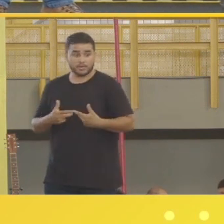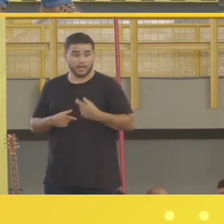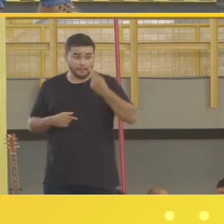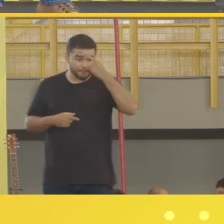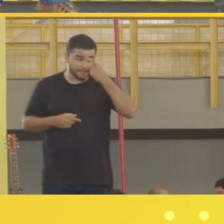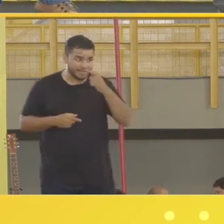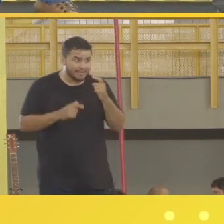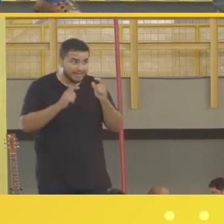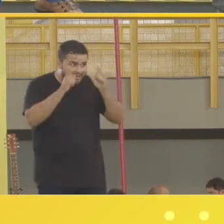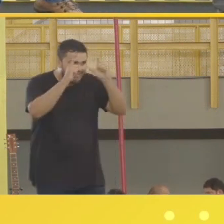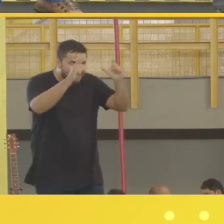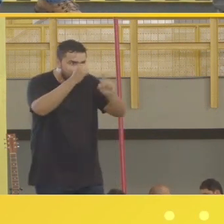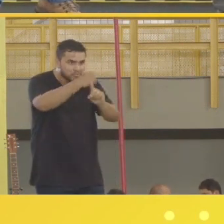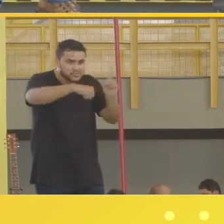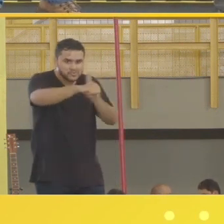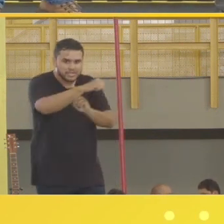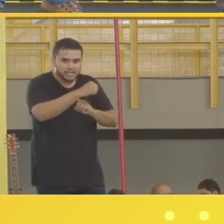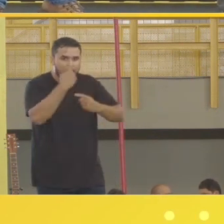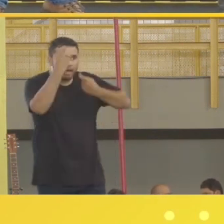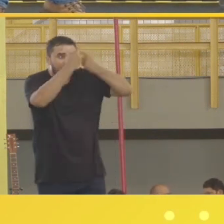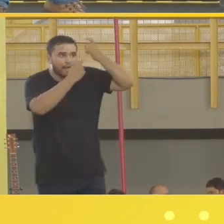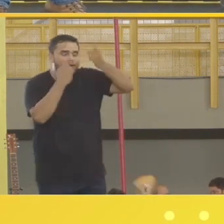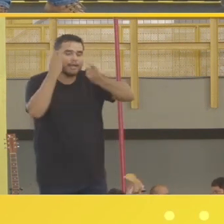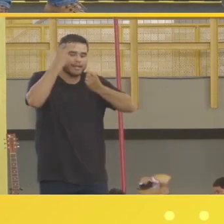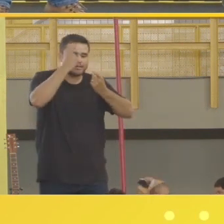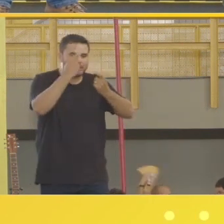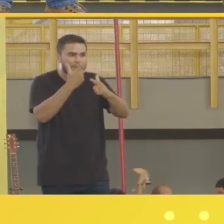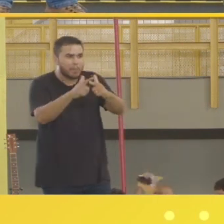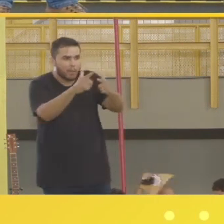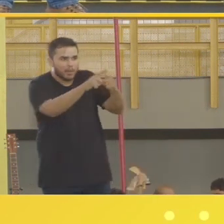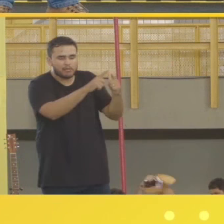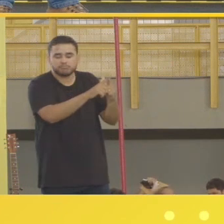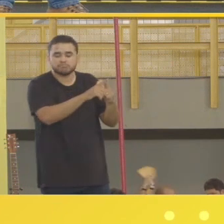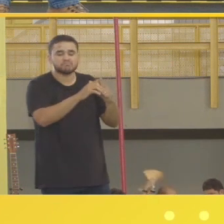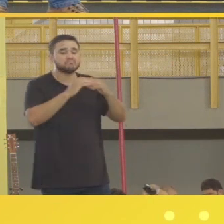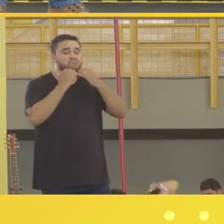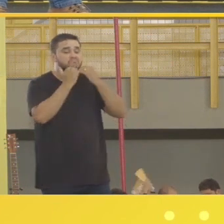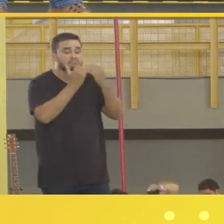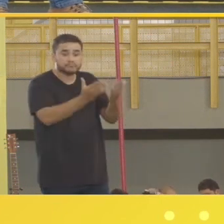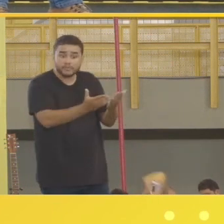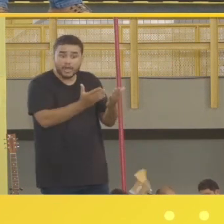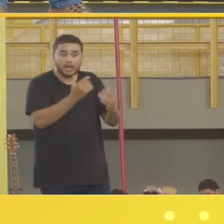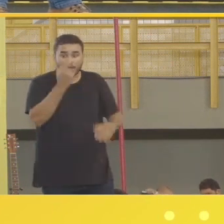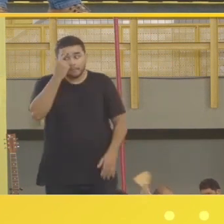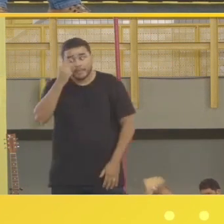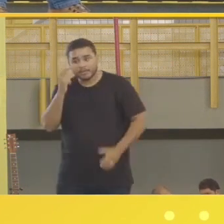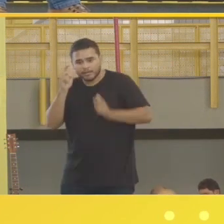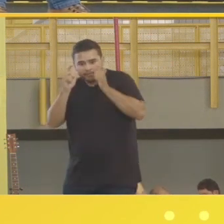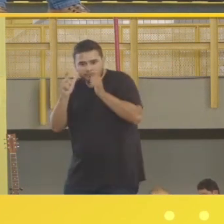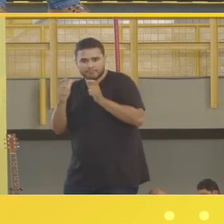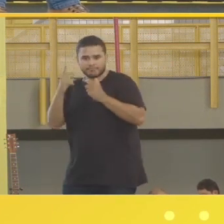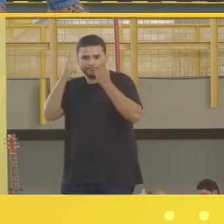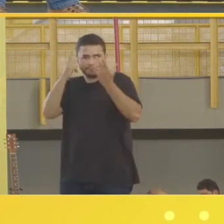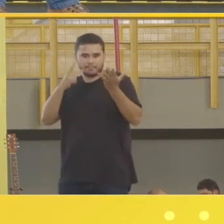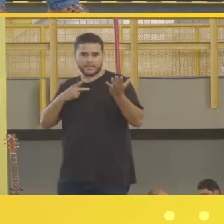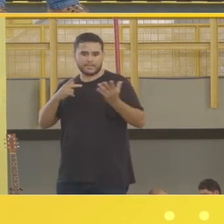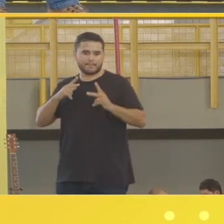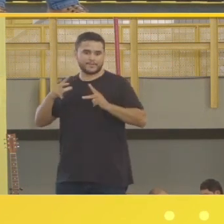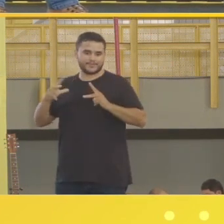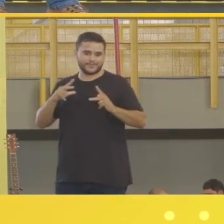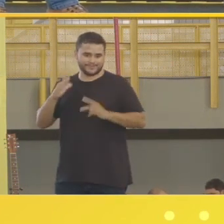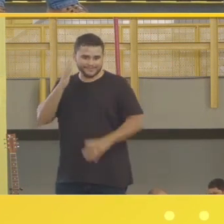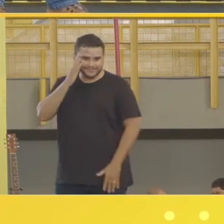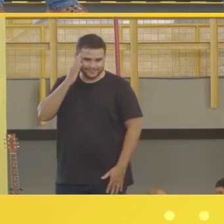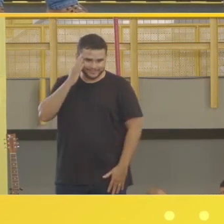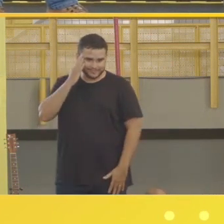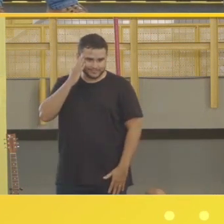interesses privados irão se sobressair em relação aos interesses públicos. E é essa a denúncia